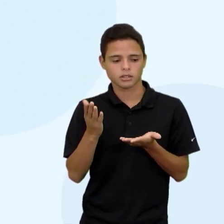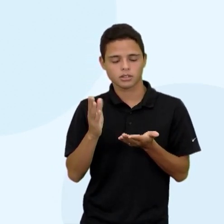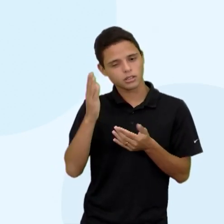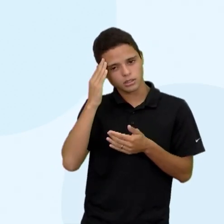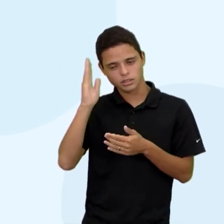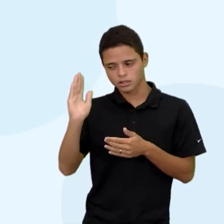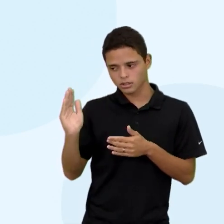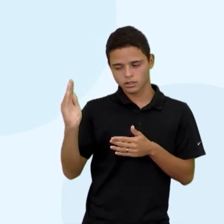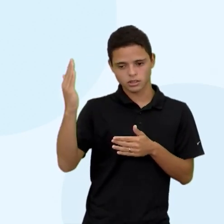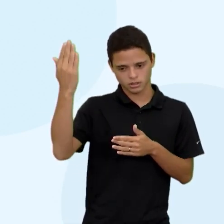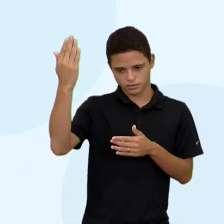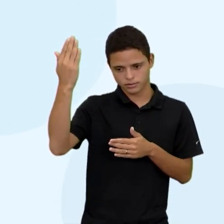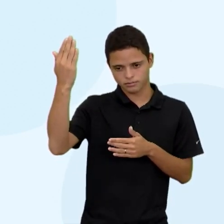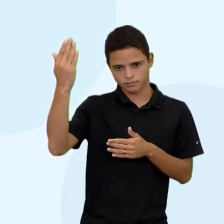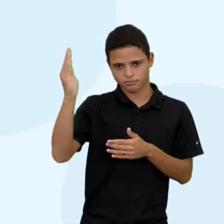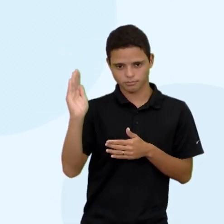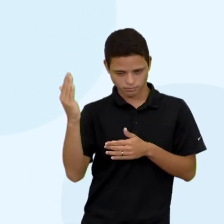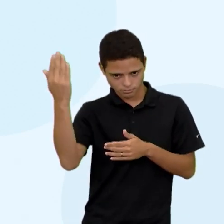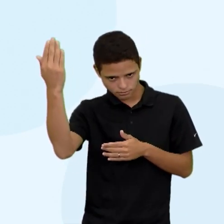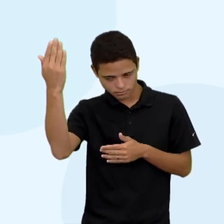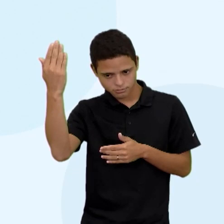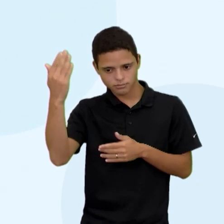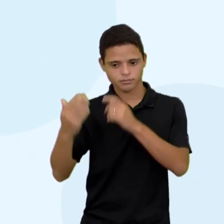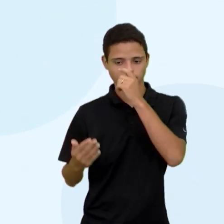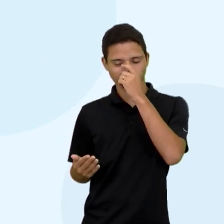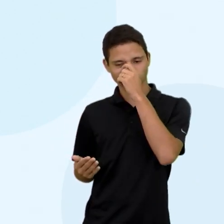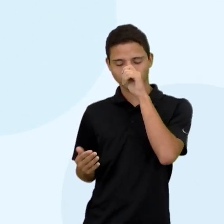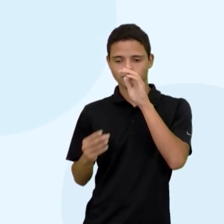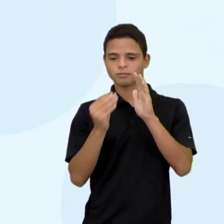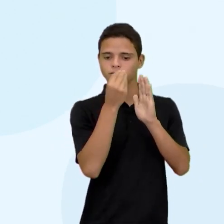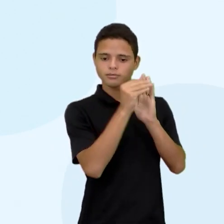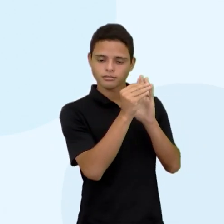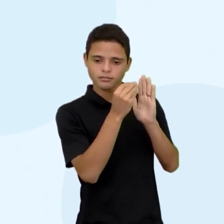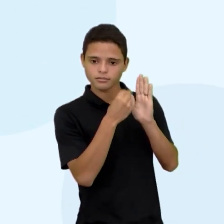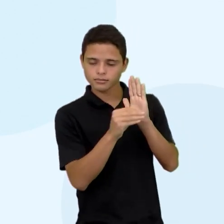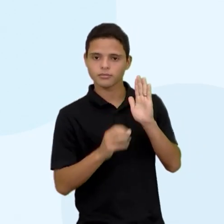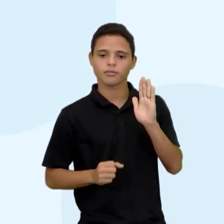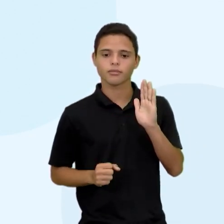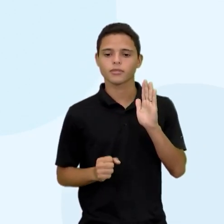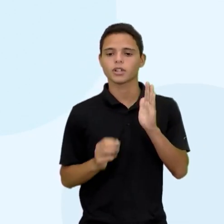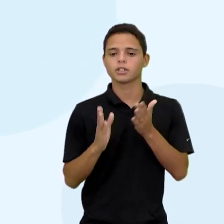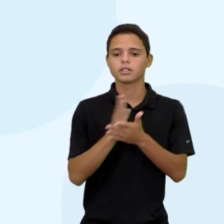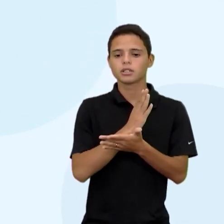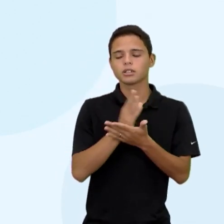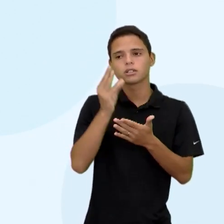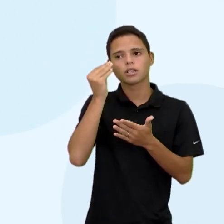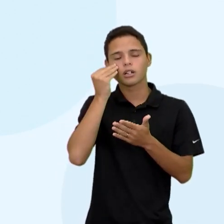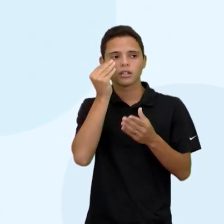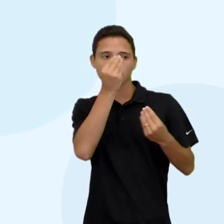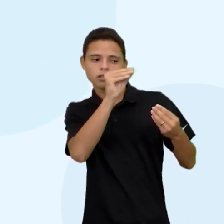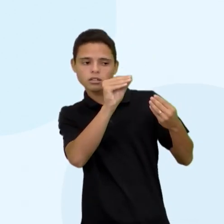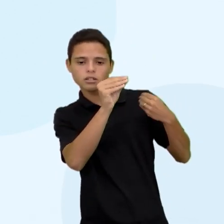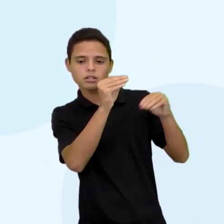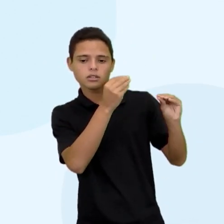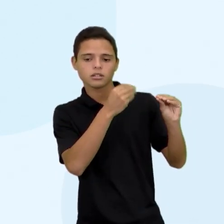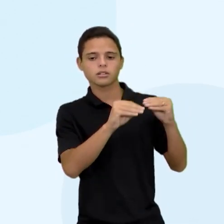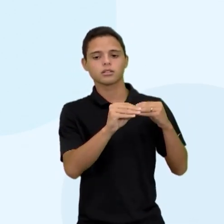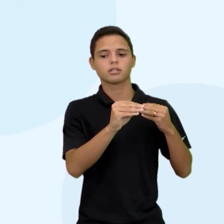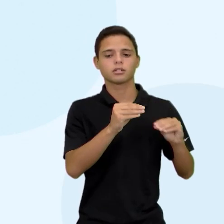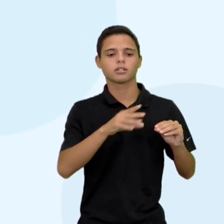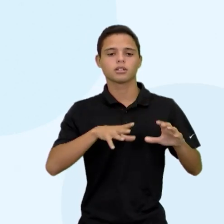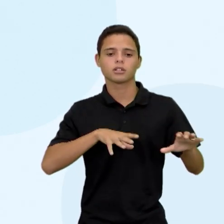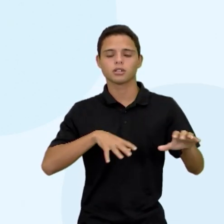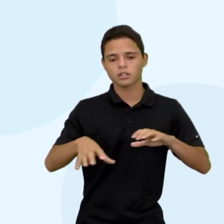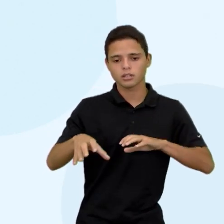sabe, resto de toquinho de madeira, e coloquei as sílabas para montar palavras, ele estava nessa fase, nesse